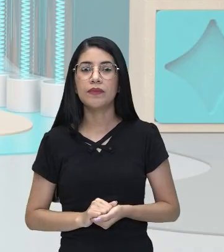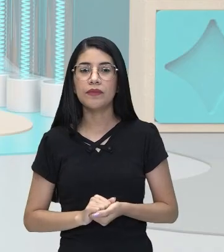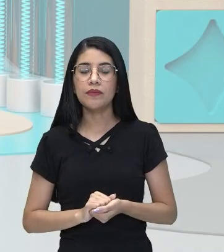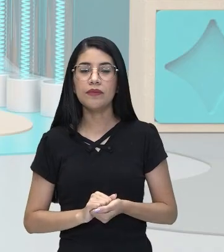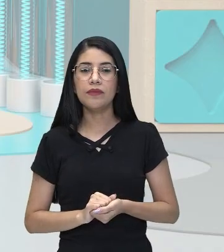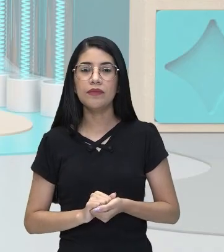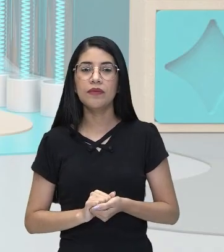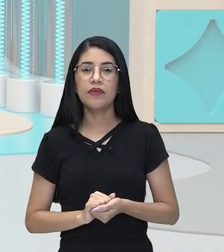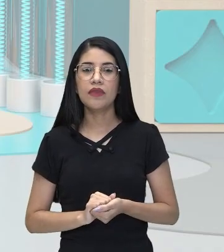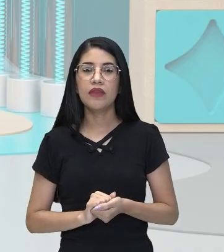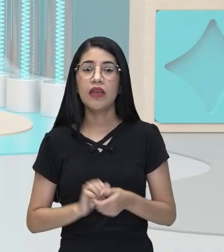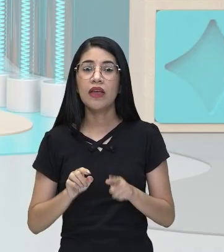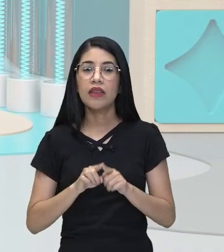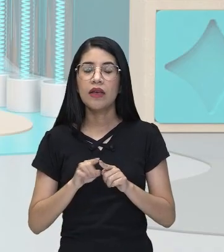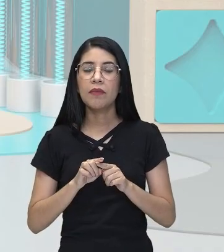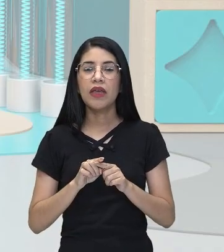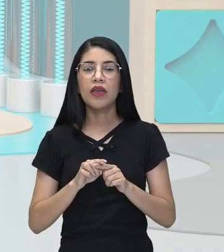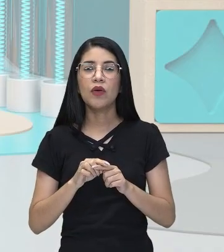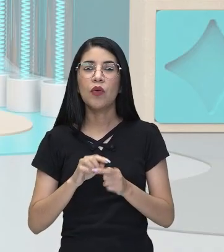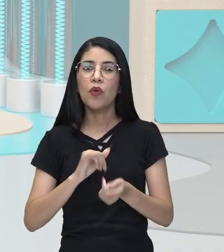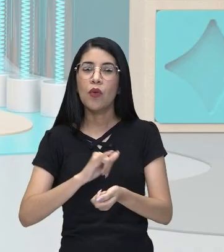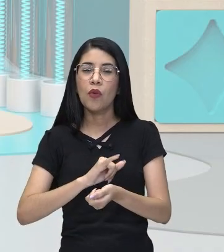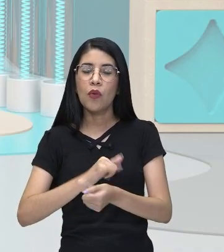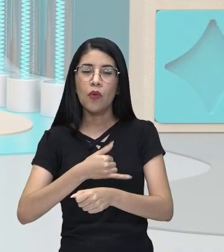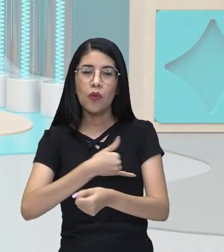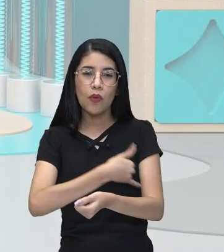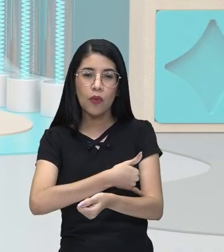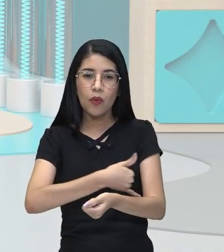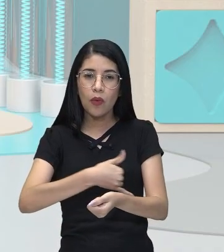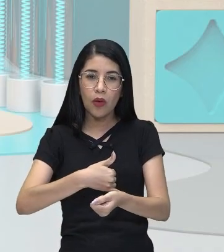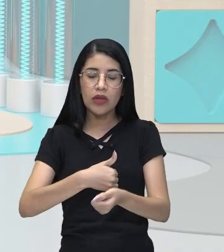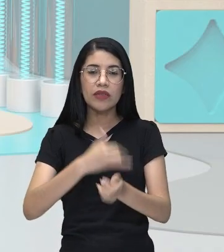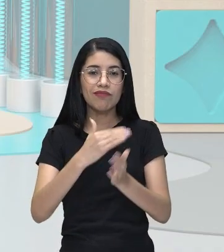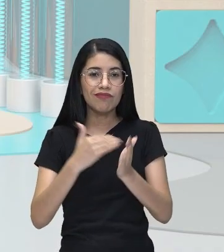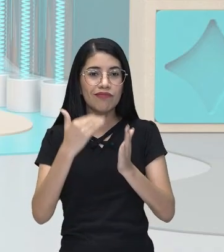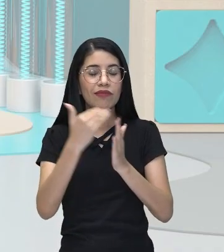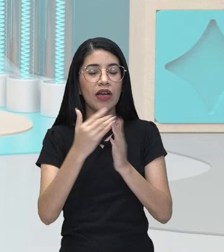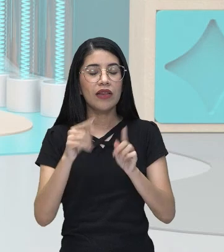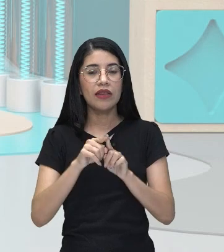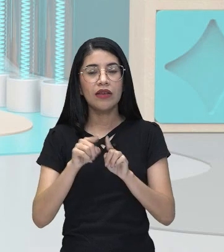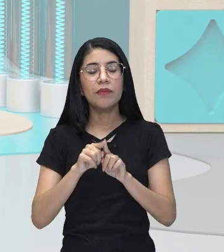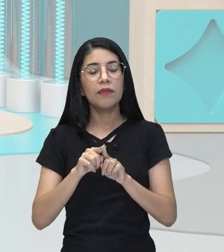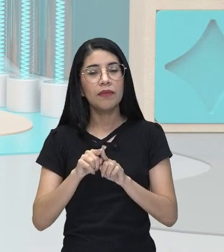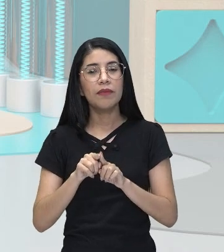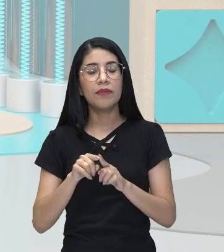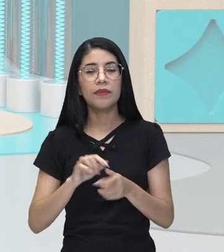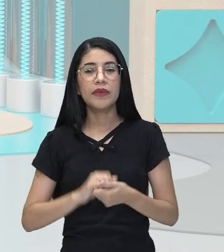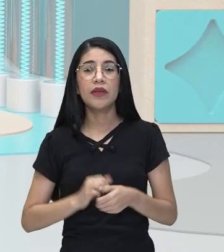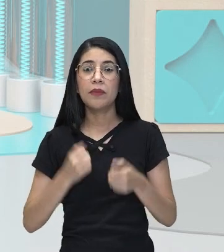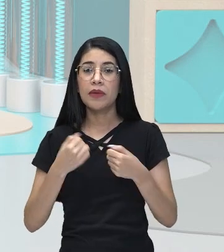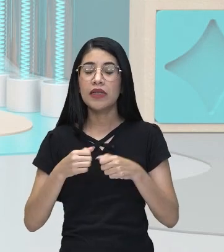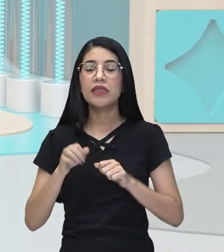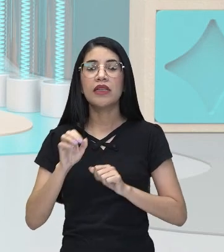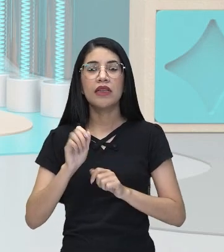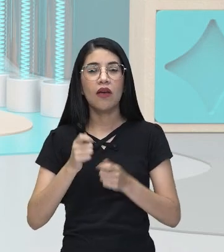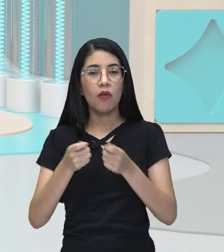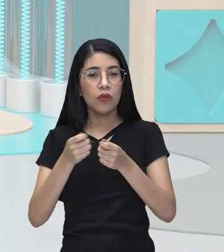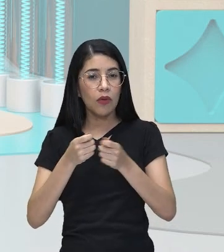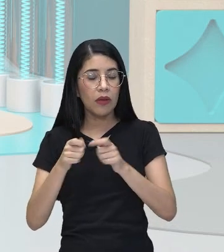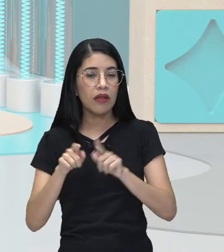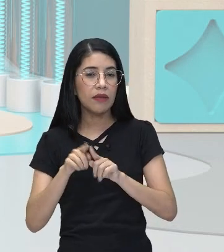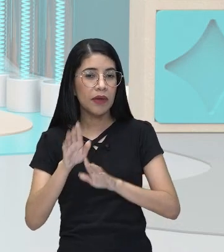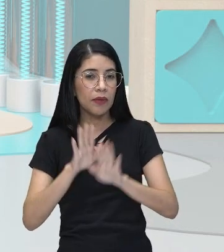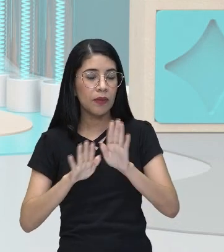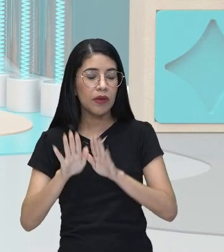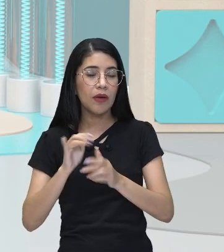ó, os níveis elevados aí de colesterol, né? Que é a gordura no sangue. Nós temos que controlar isso aí, porque a gordura